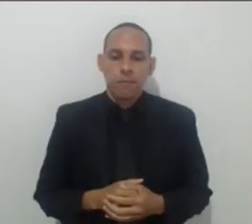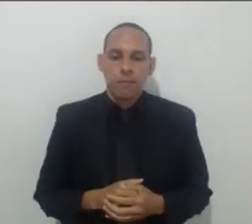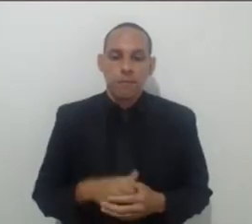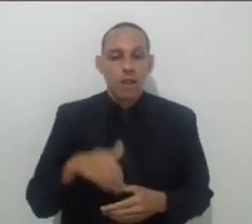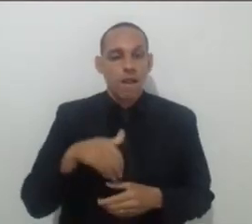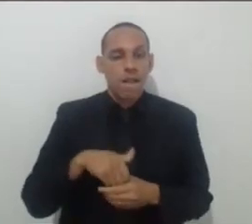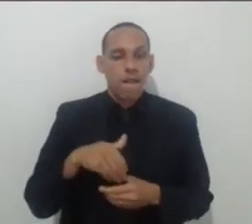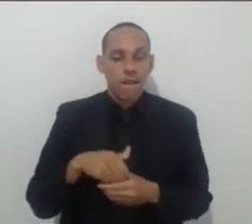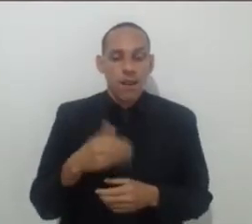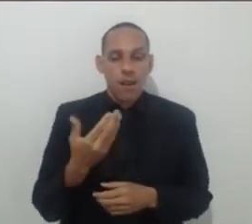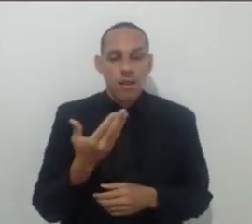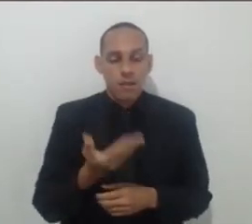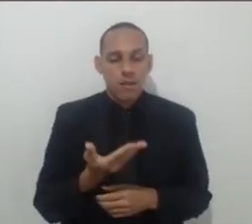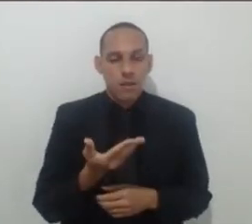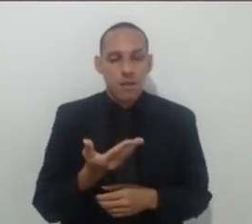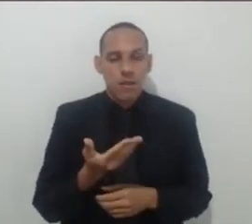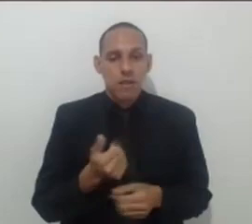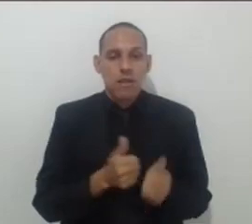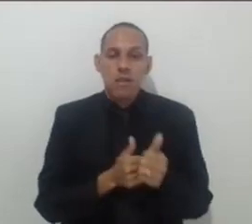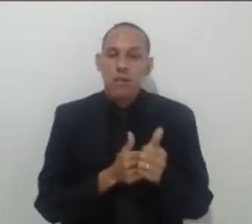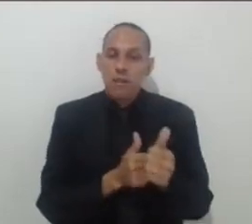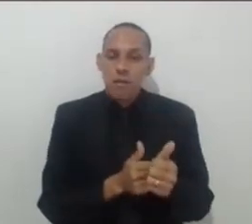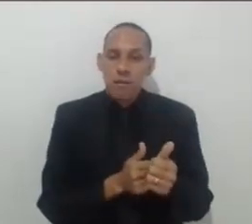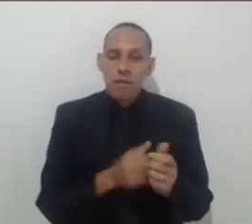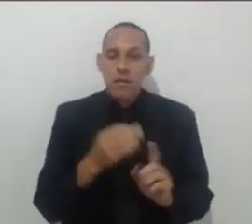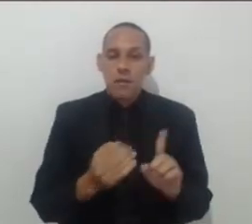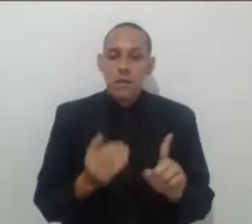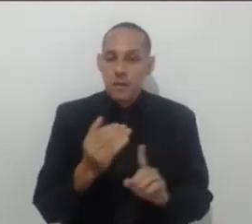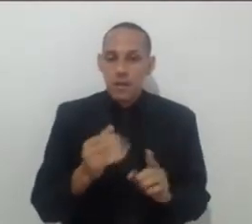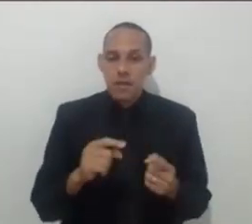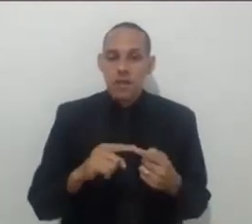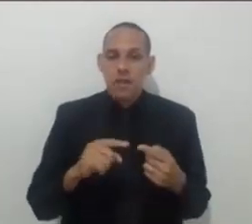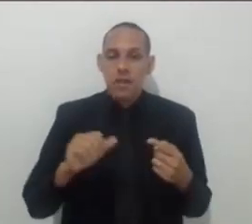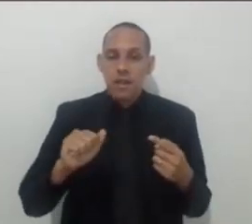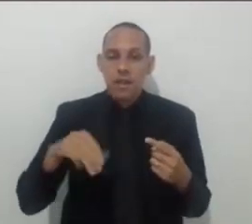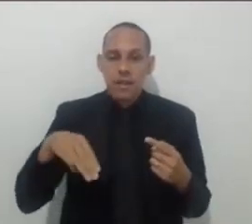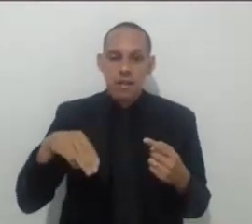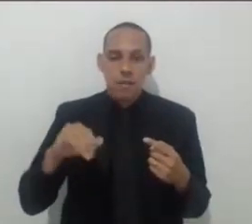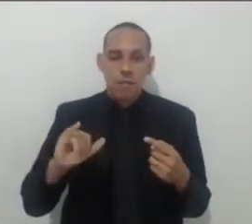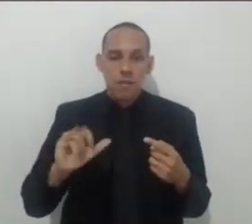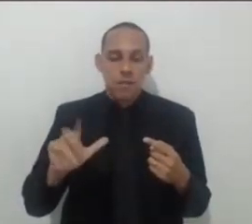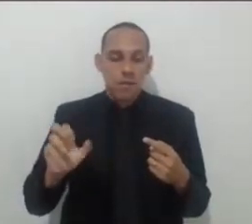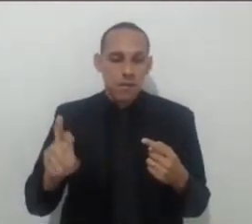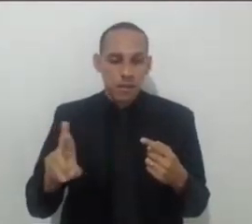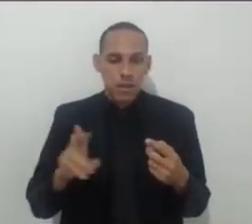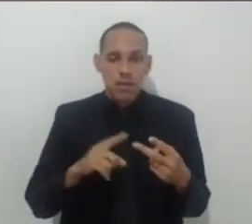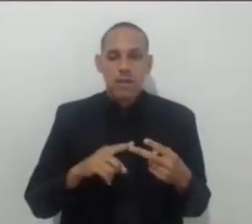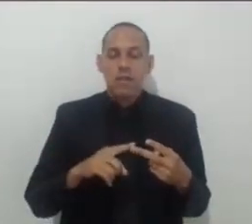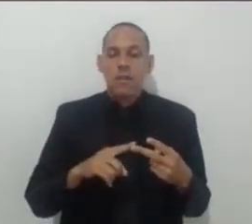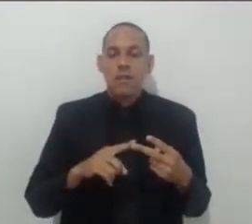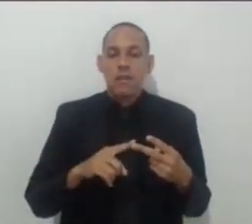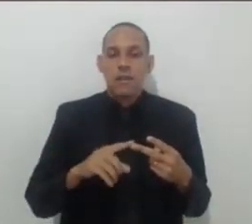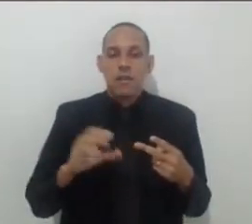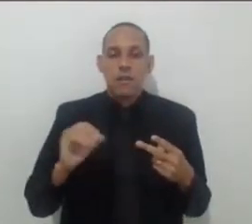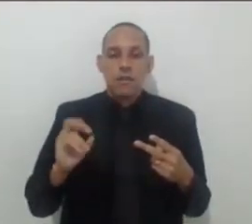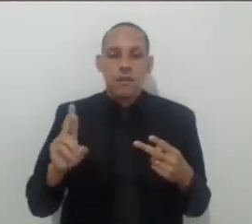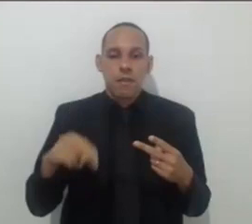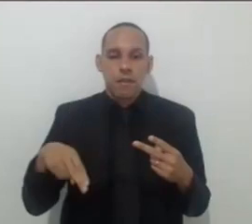denegando a segurança, acompanhado pelos desembargadores Amilcar Maia e desembargador Cornélio